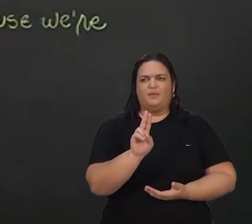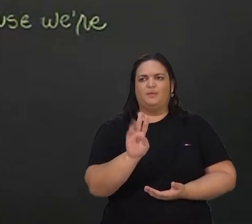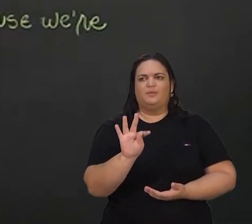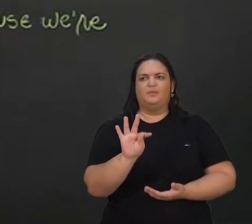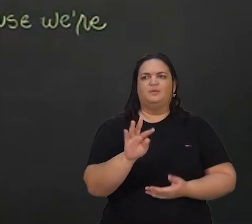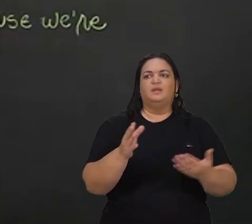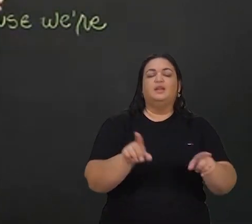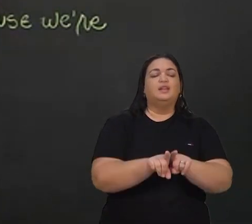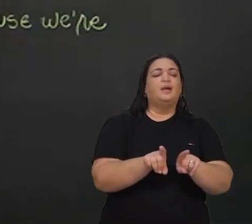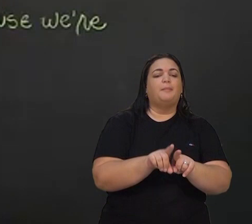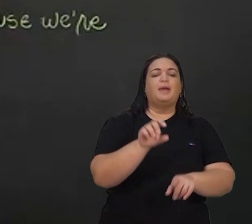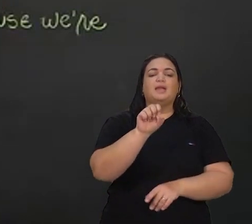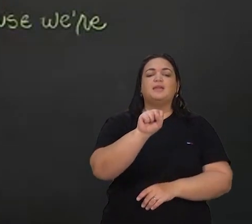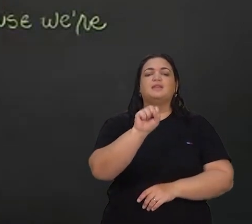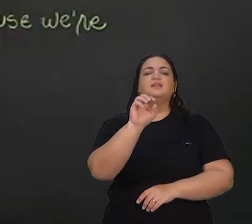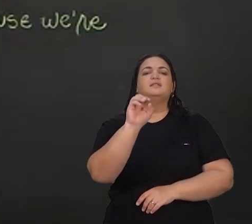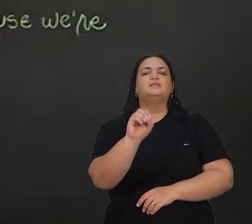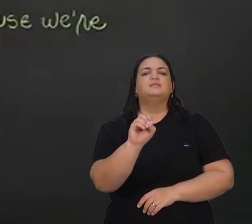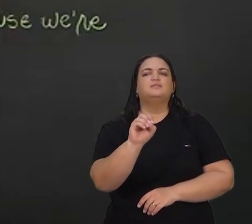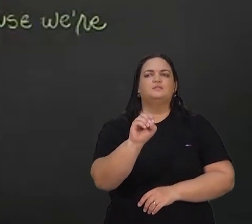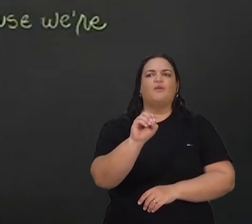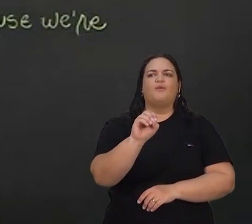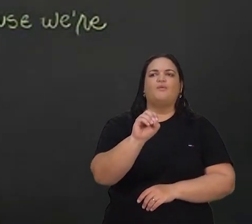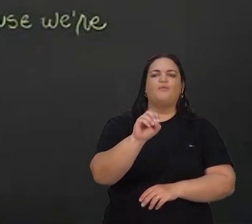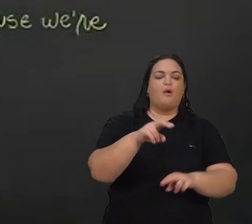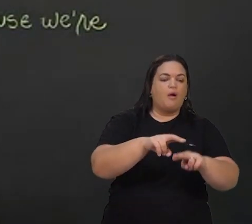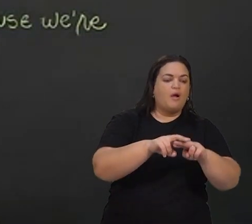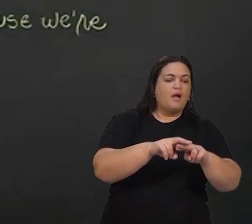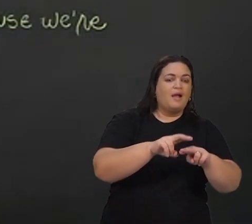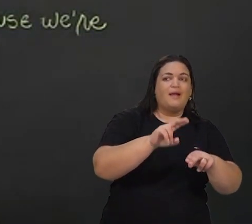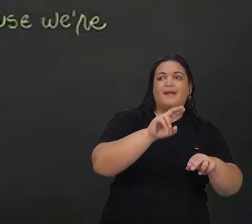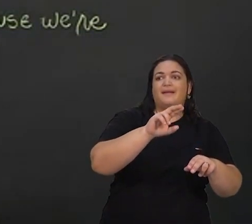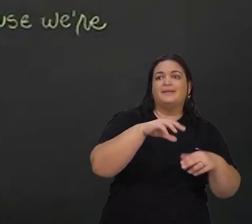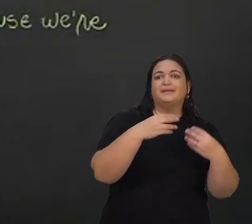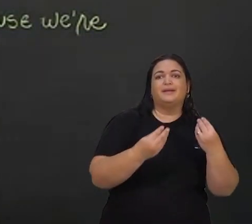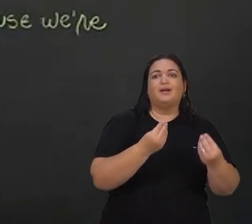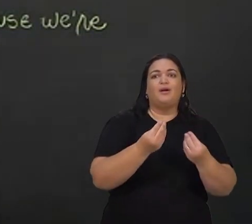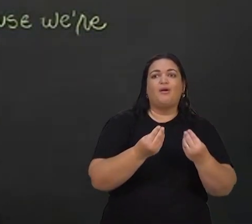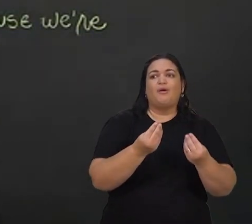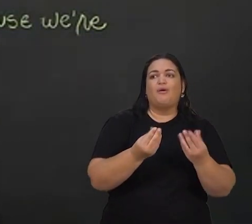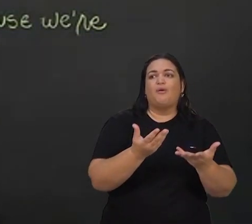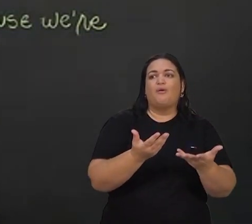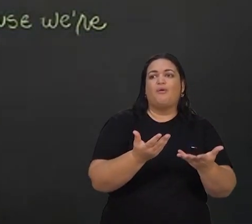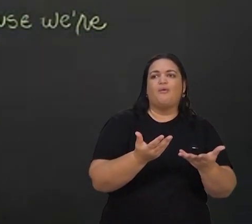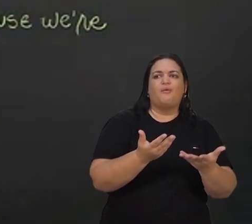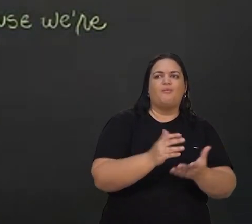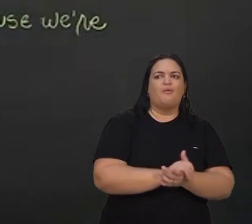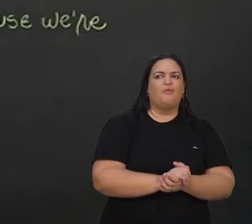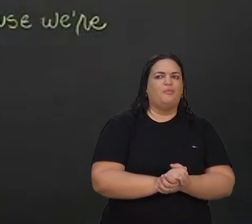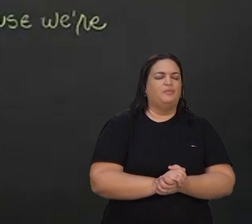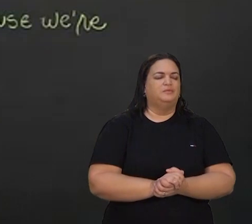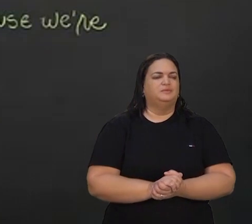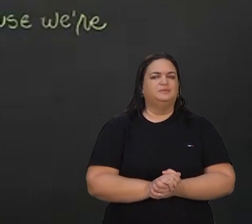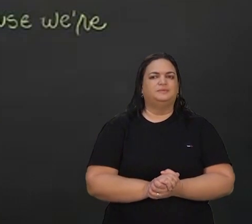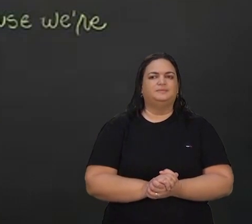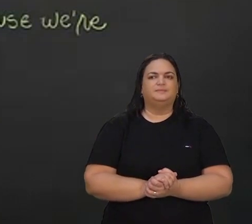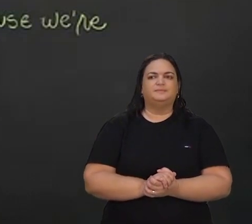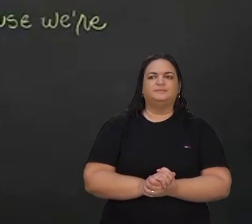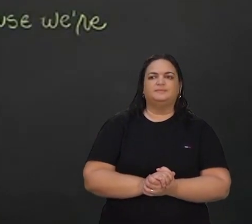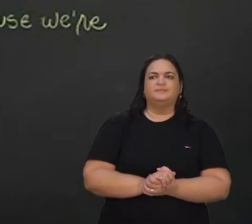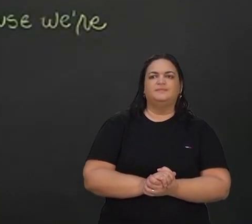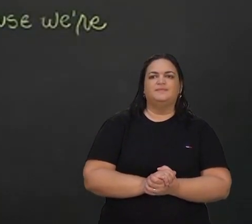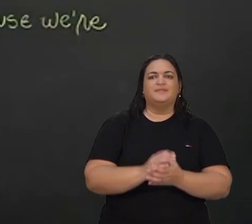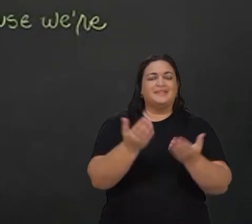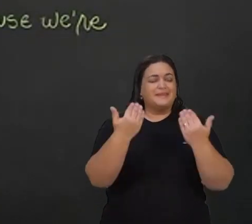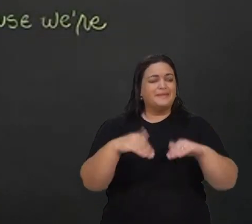a causa de eu estar cansado foi a viagem longa. Desculpe, é a causa, isso, a consequência, né? E aqui é que eu tenho